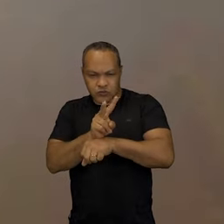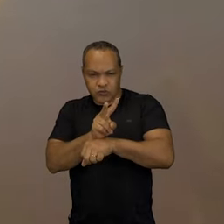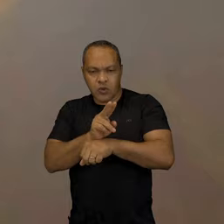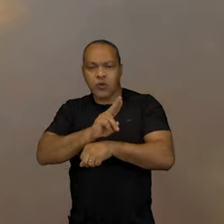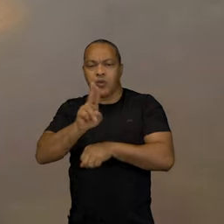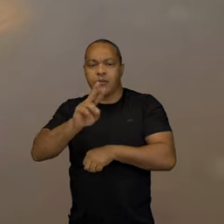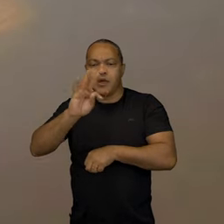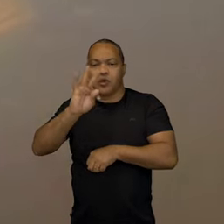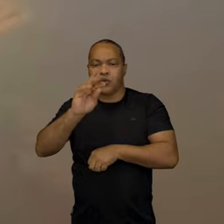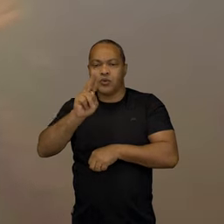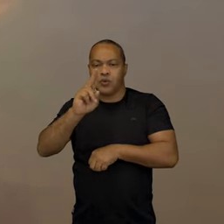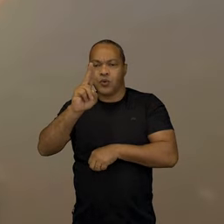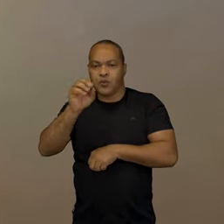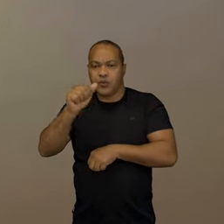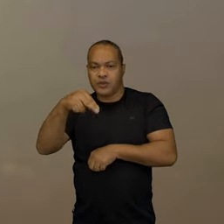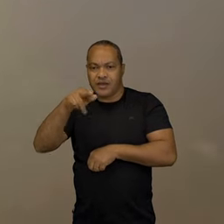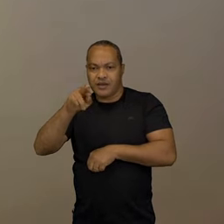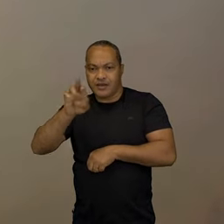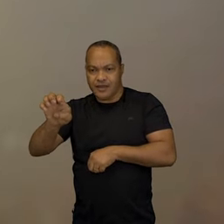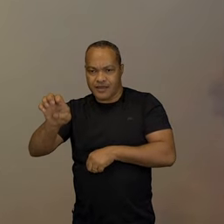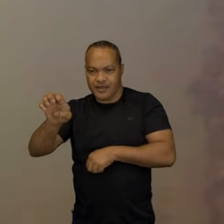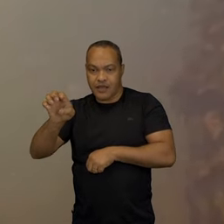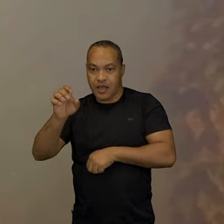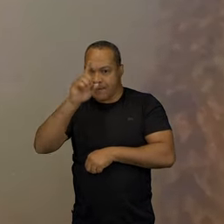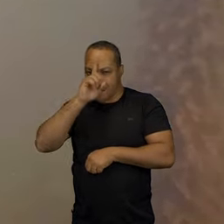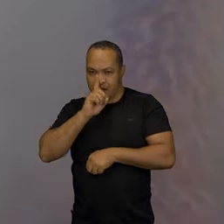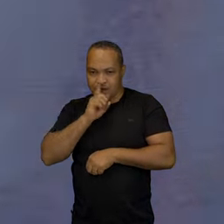O tucunaré amarelo.